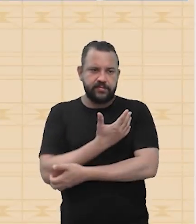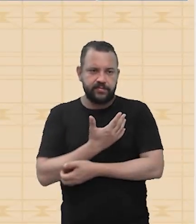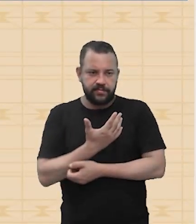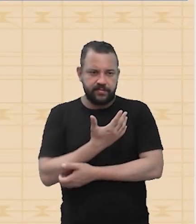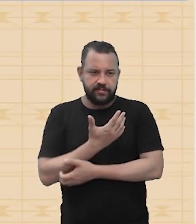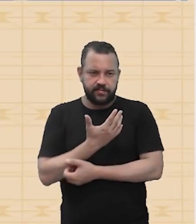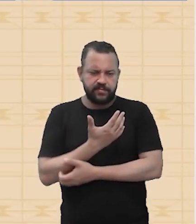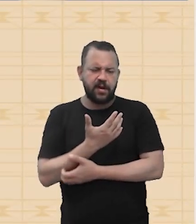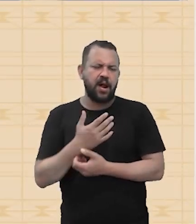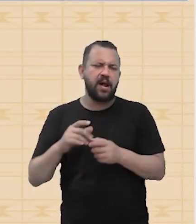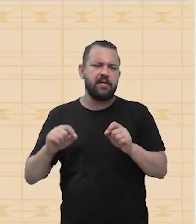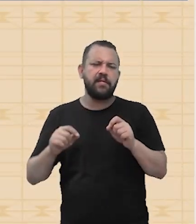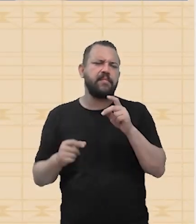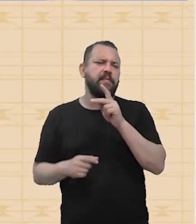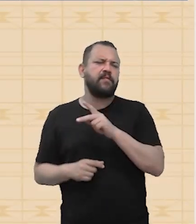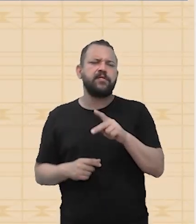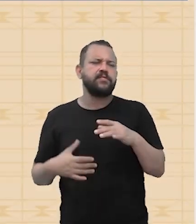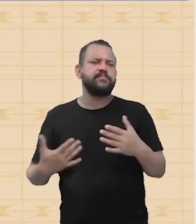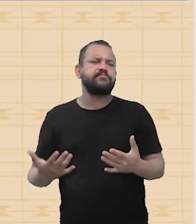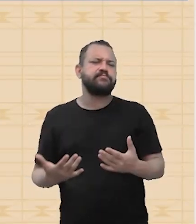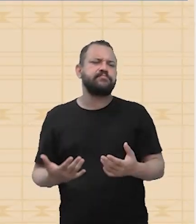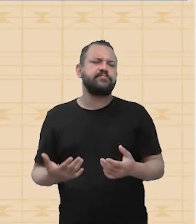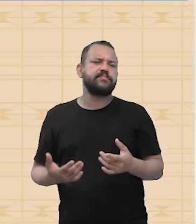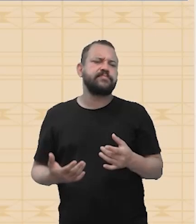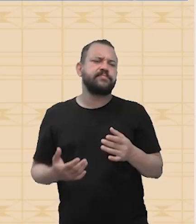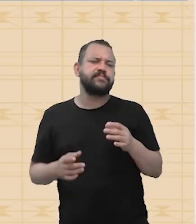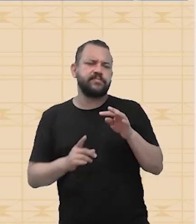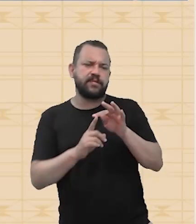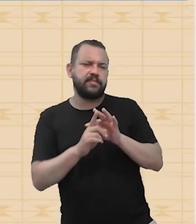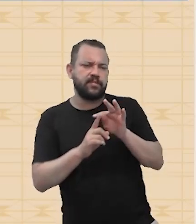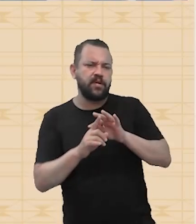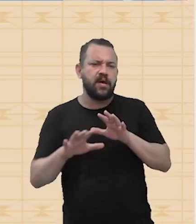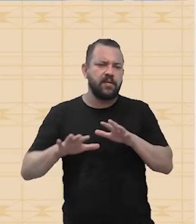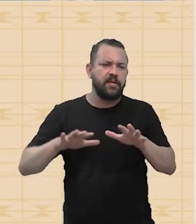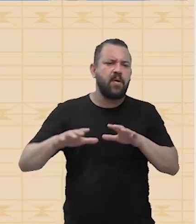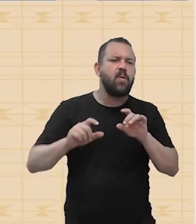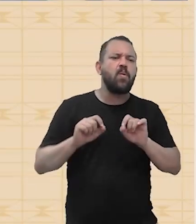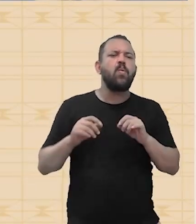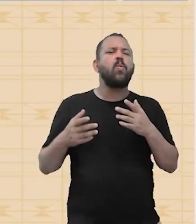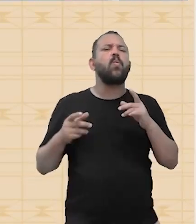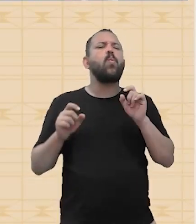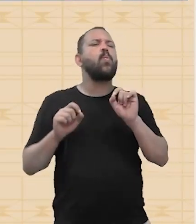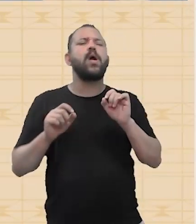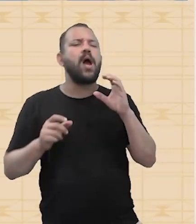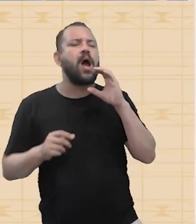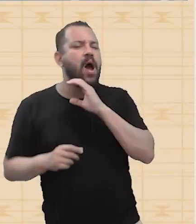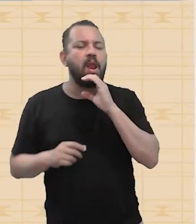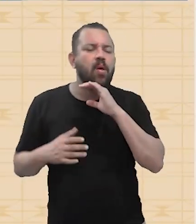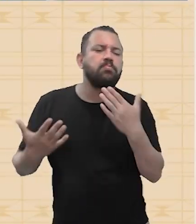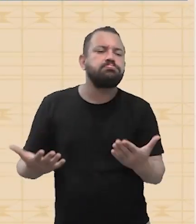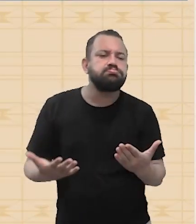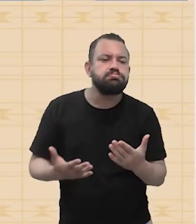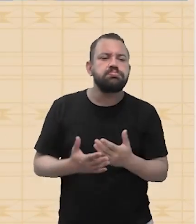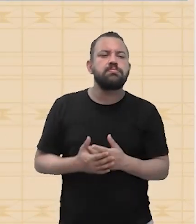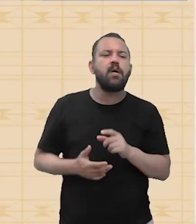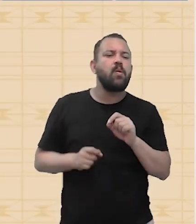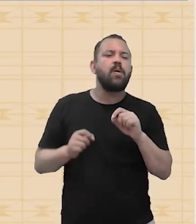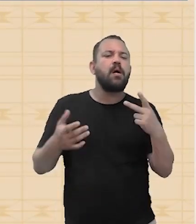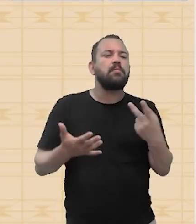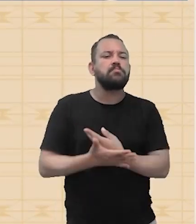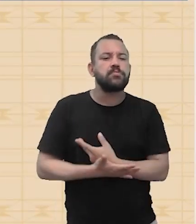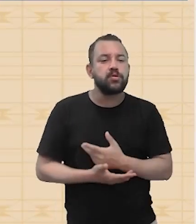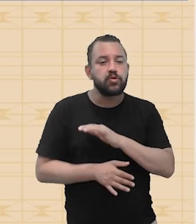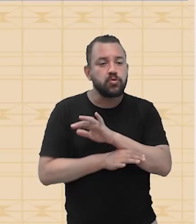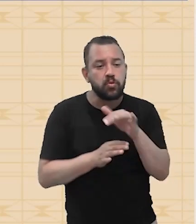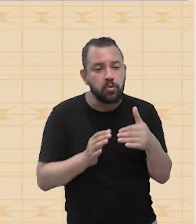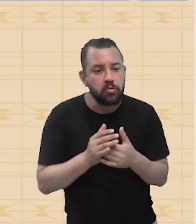Paulo, então peraí, então temperatura é o grau de agitação e o que é calor? Pois bem, o que acontece é que todas as moléculas, por